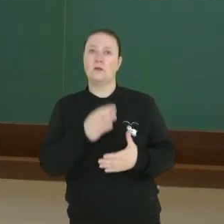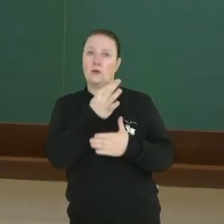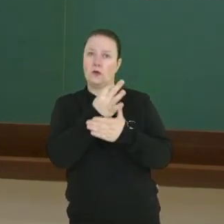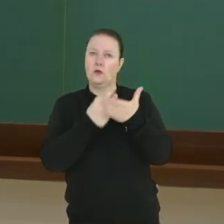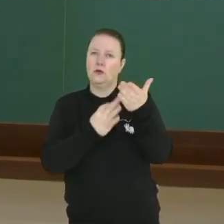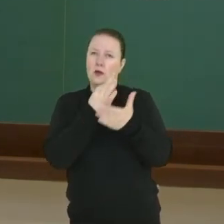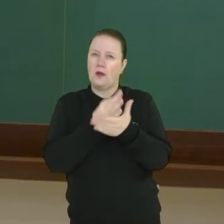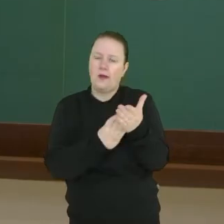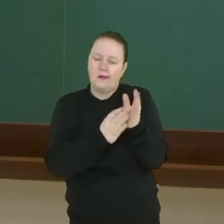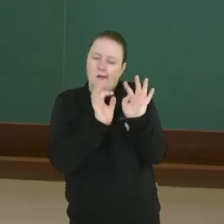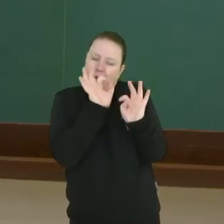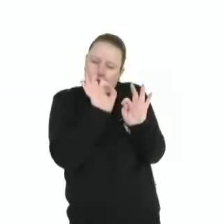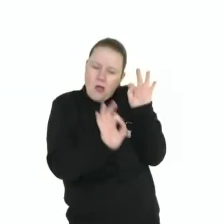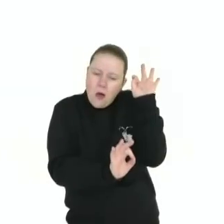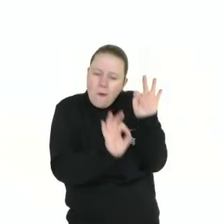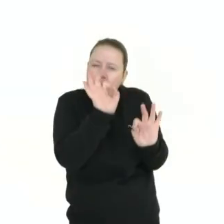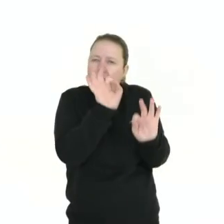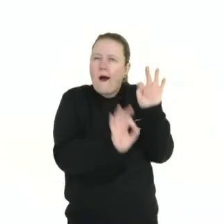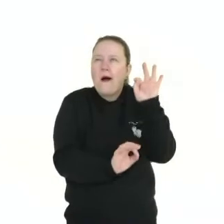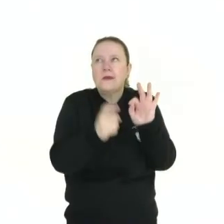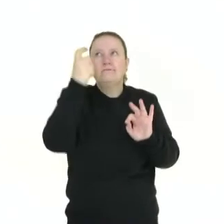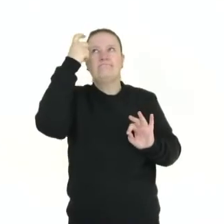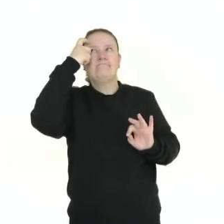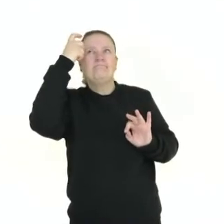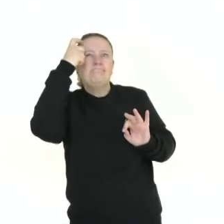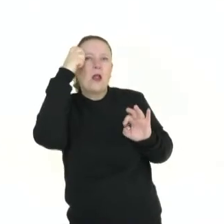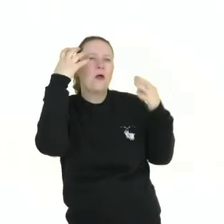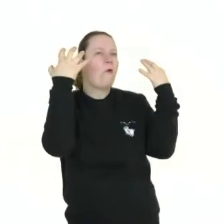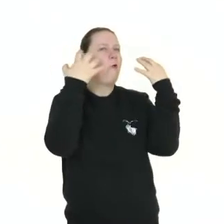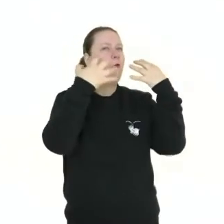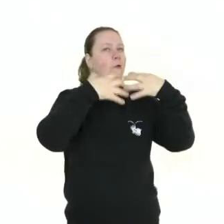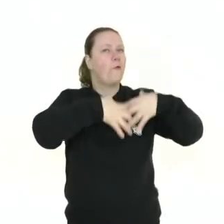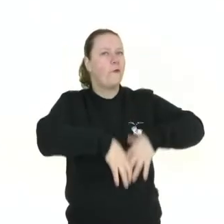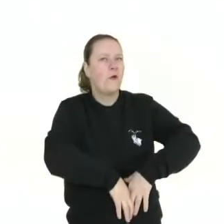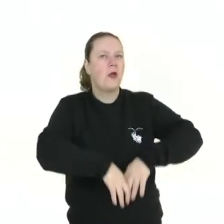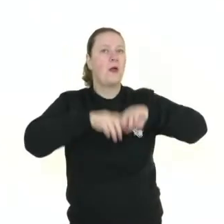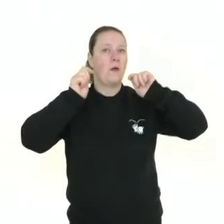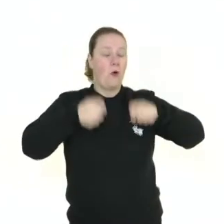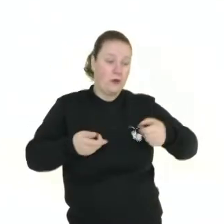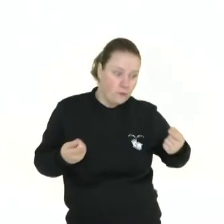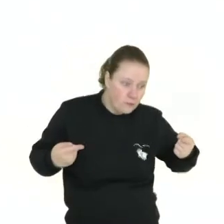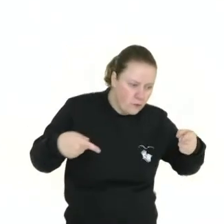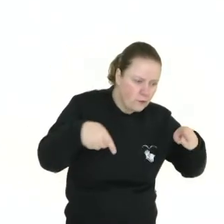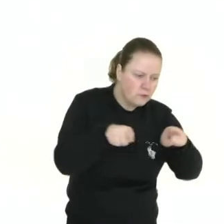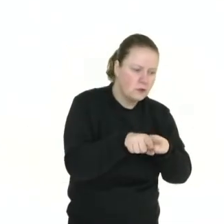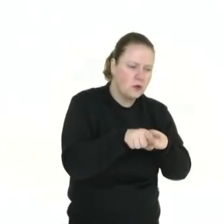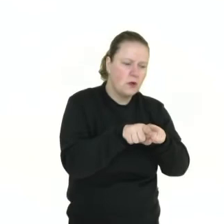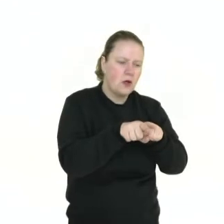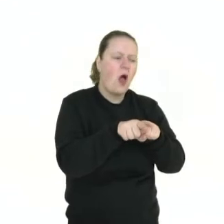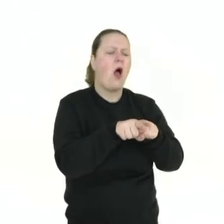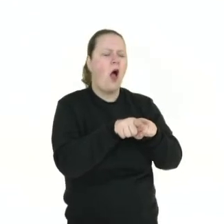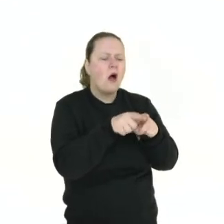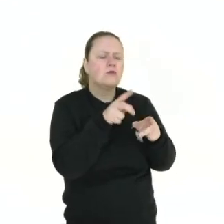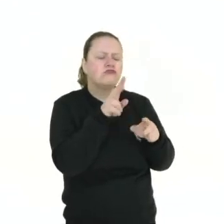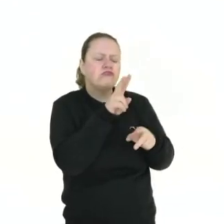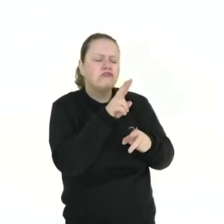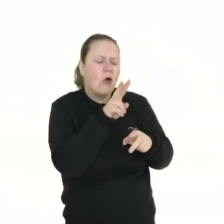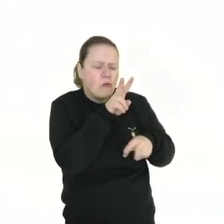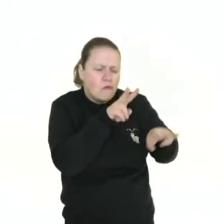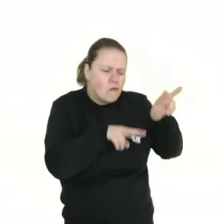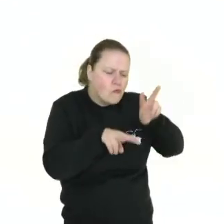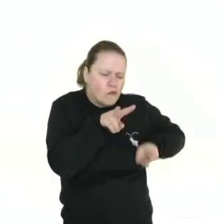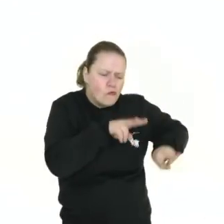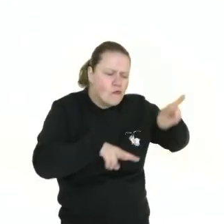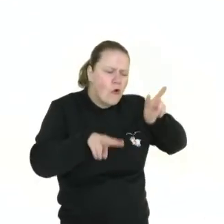ele é mais planejado, ele é pensado, né? Há tempo de revisar, então, as questões. Predominam palavras conforme a